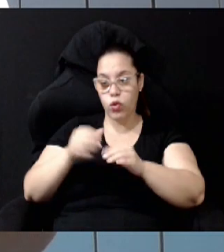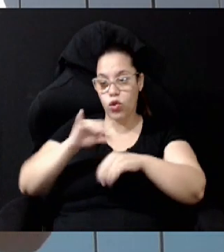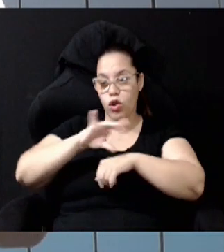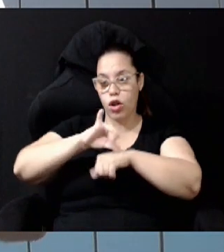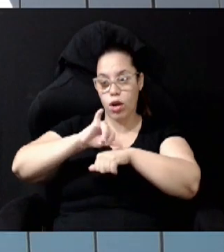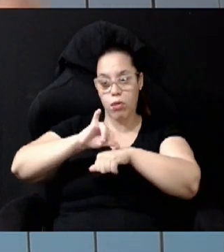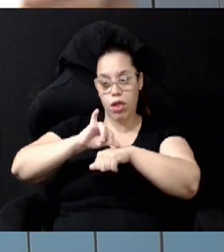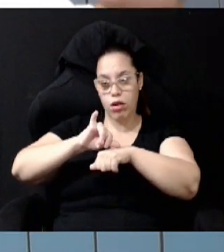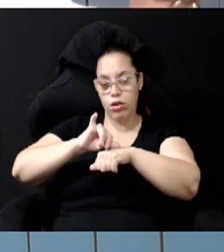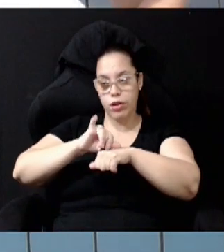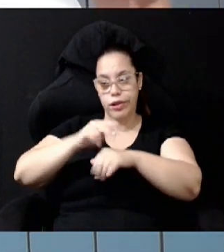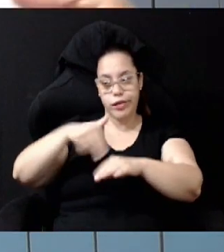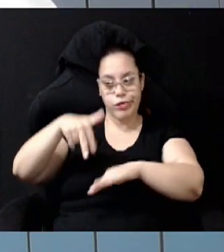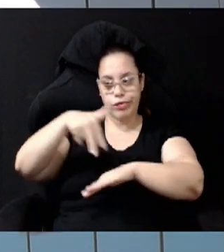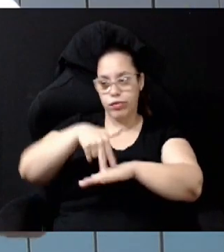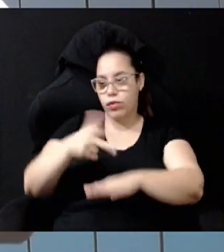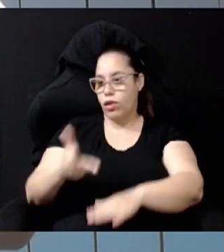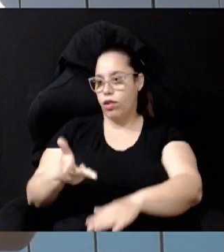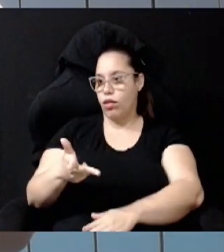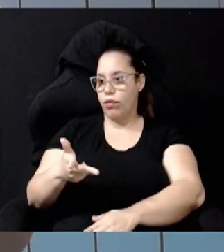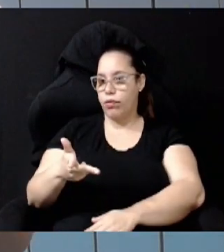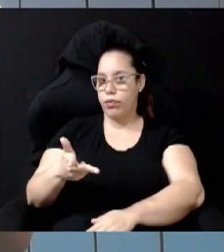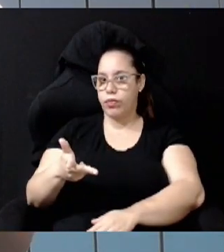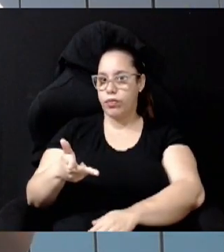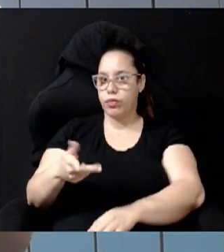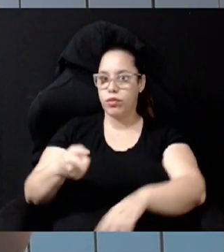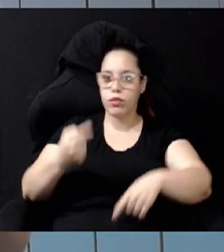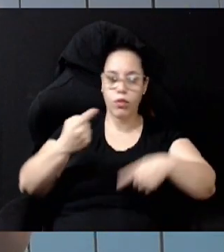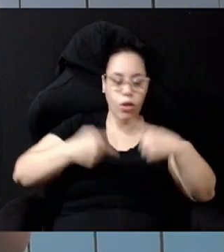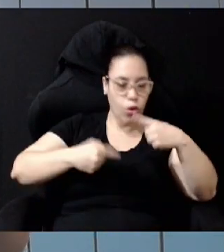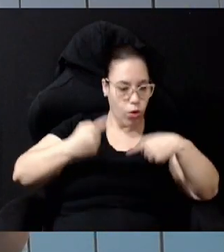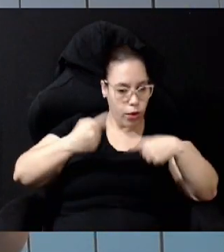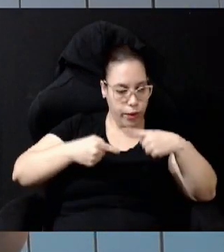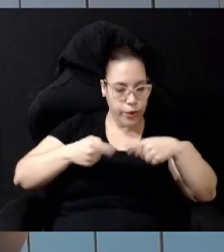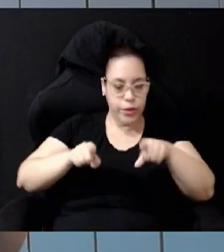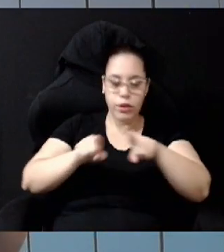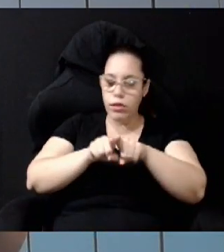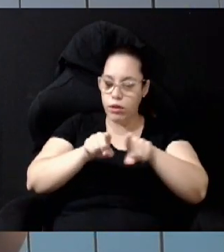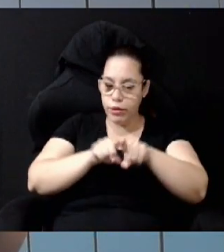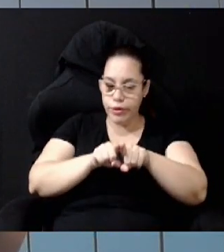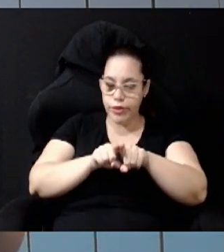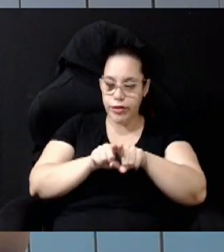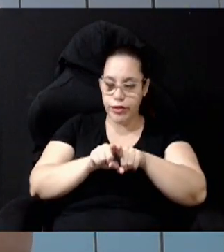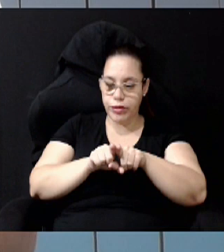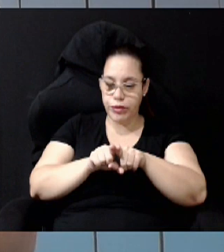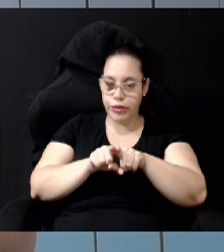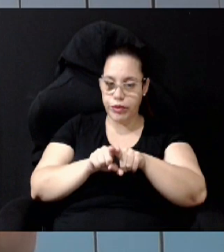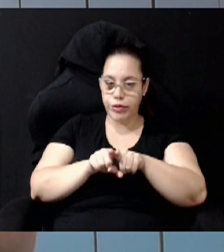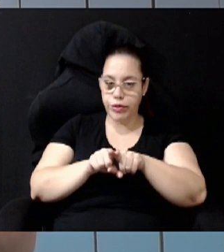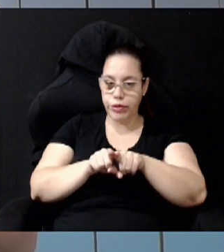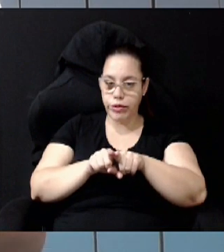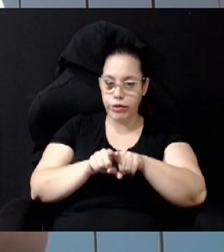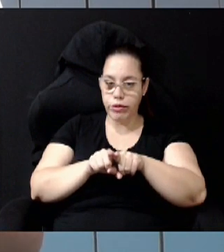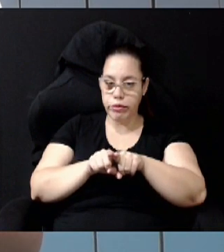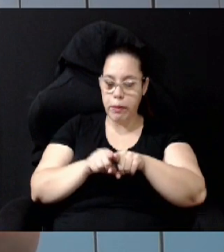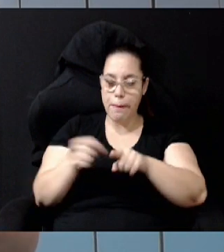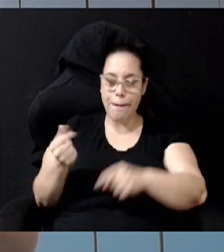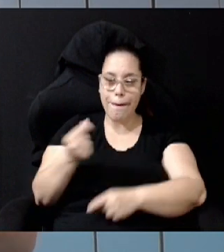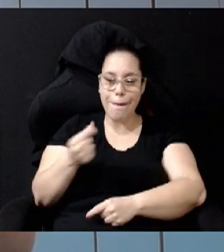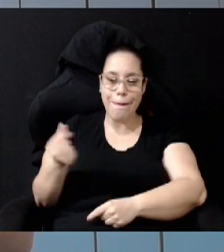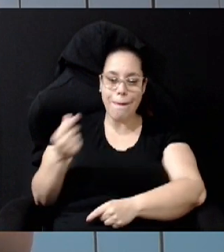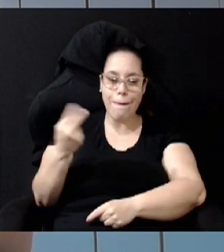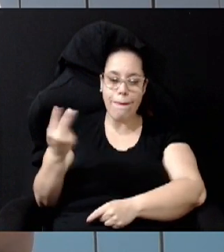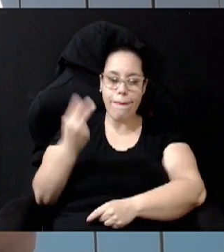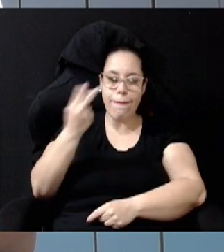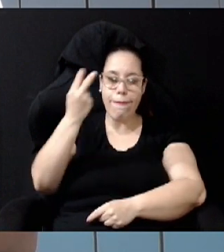colocar nessa discussão toda também este valor da vida, até para que a